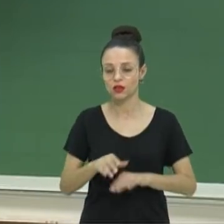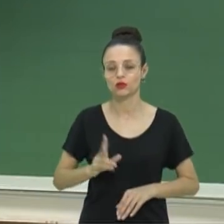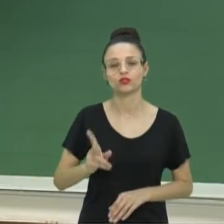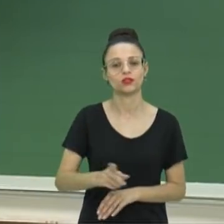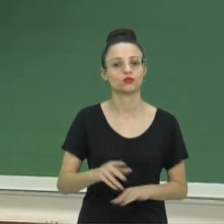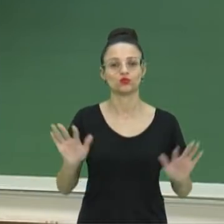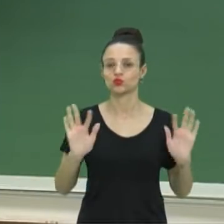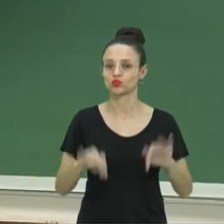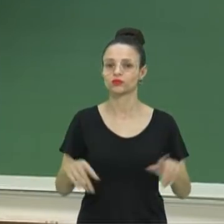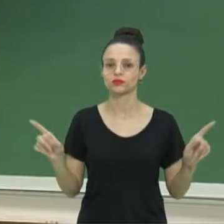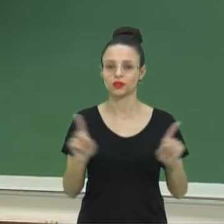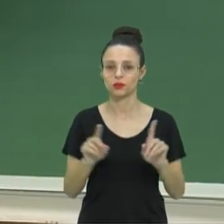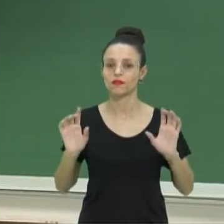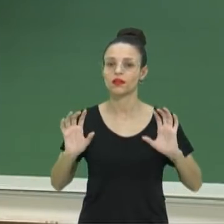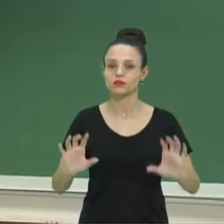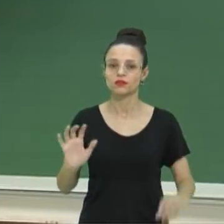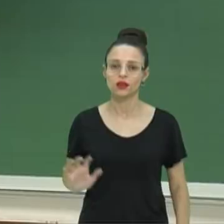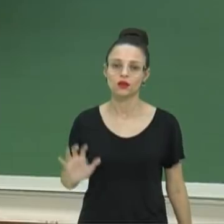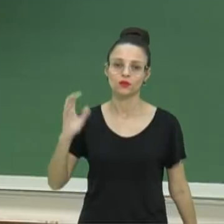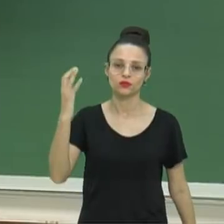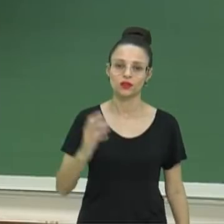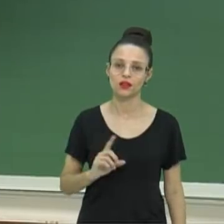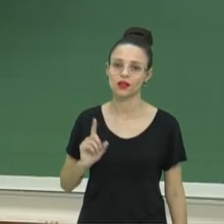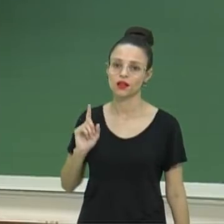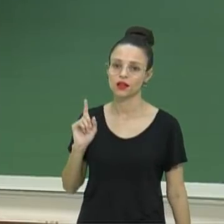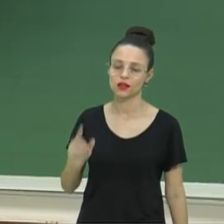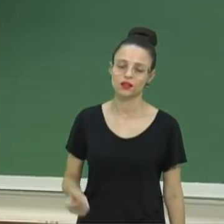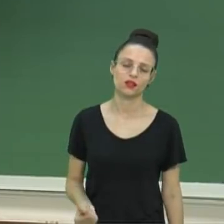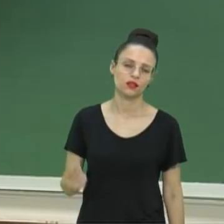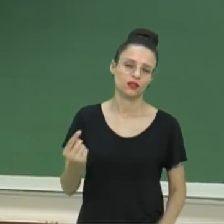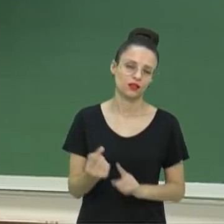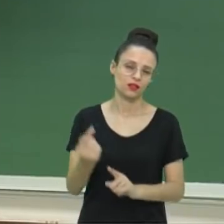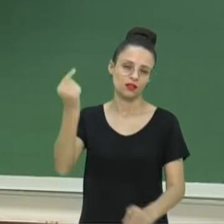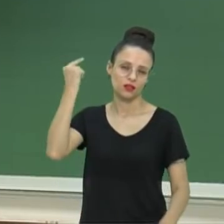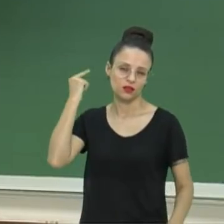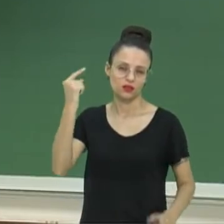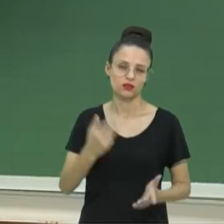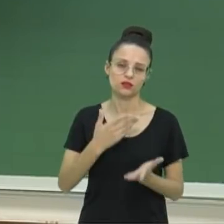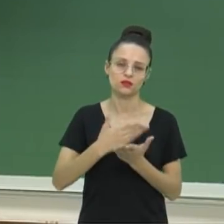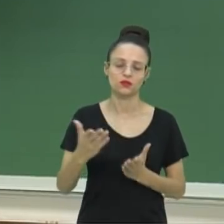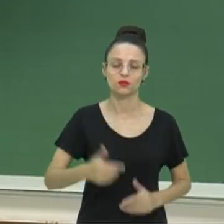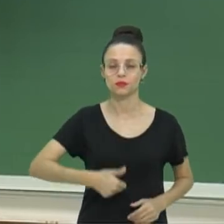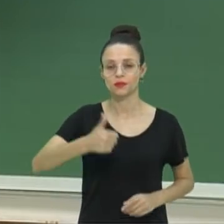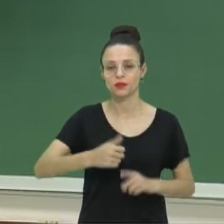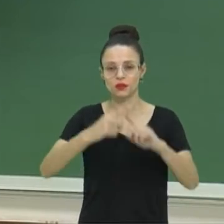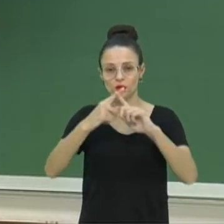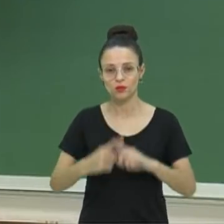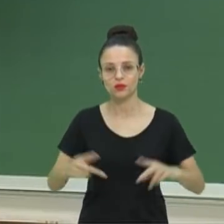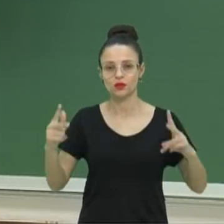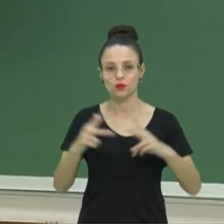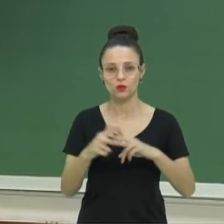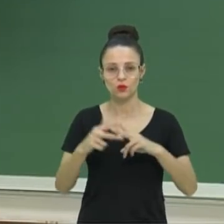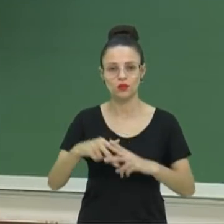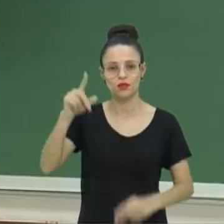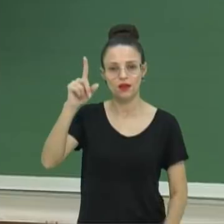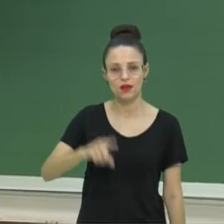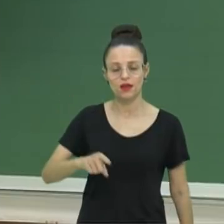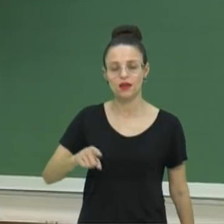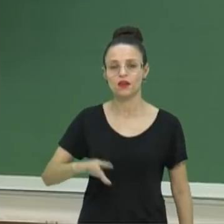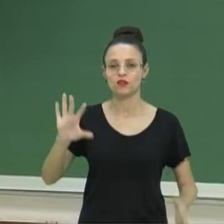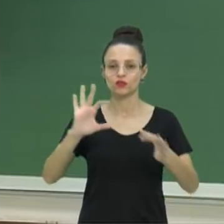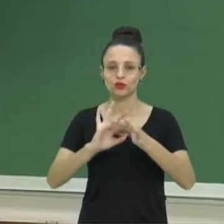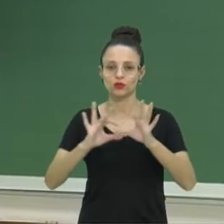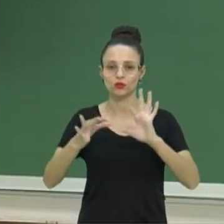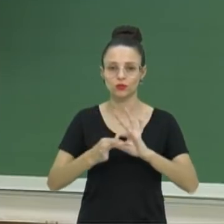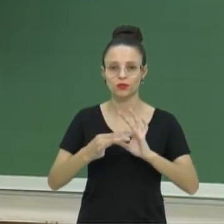não terminava, né? Então, era assim que acontecia lá nas primeiras competições de lutas que existiu, que foram nos Jogos